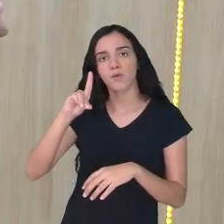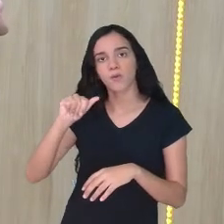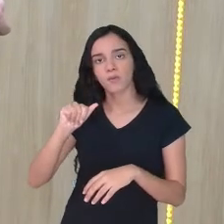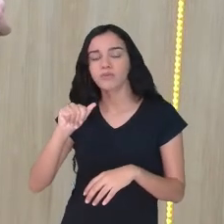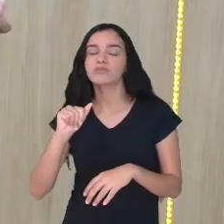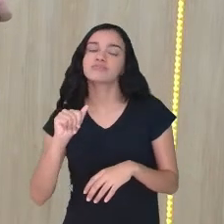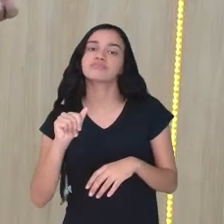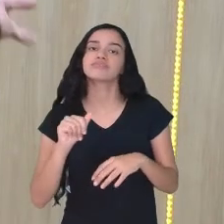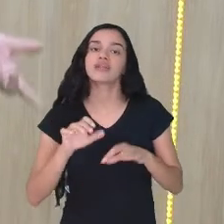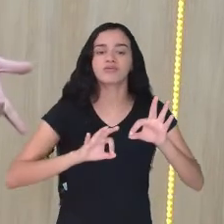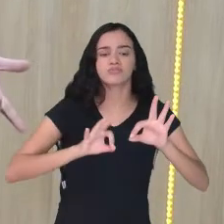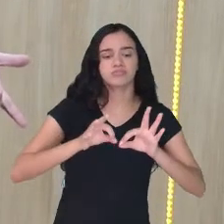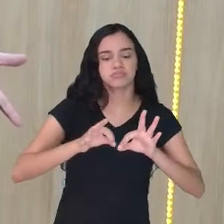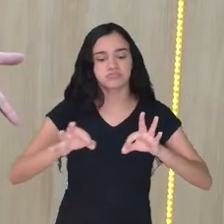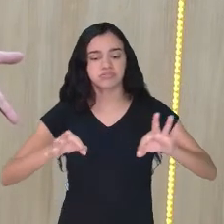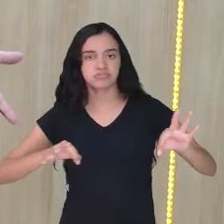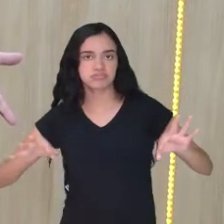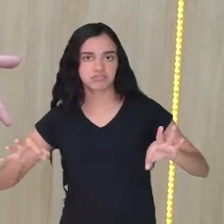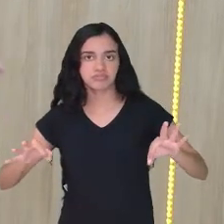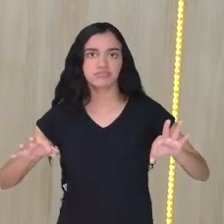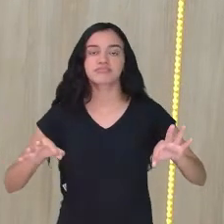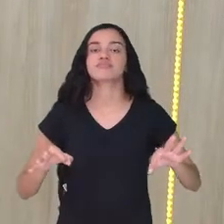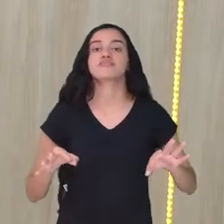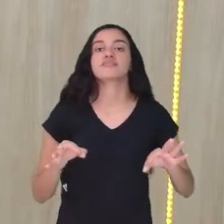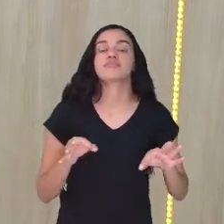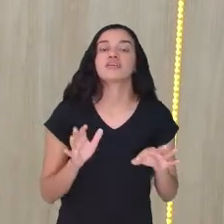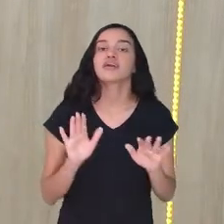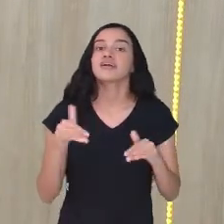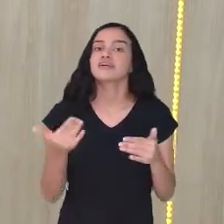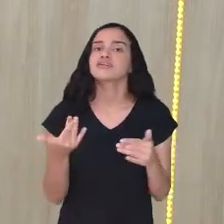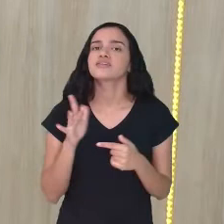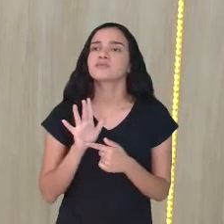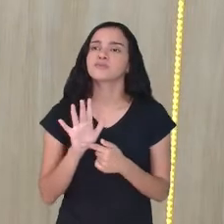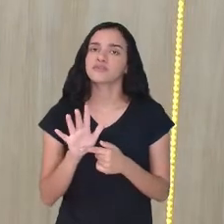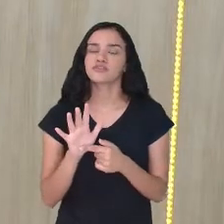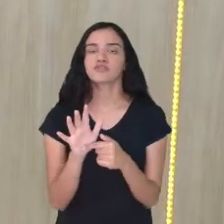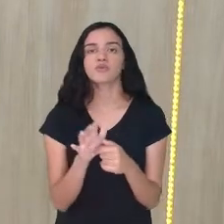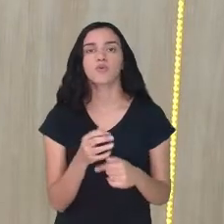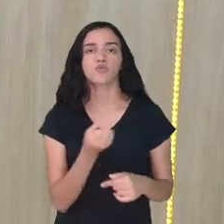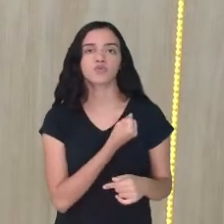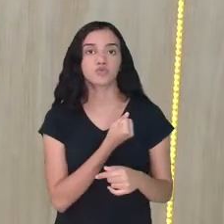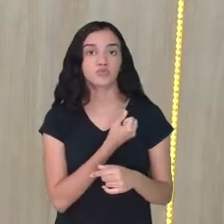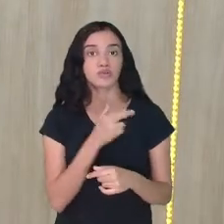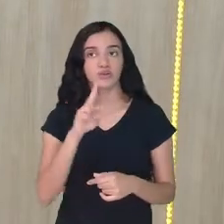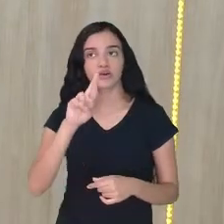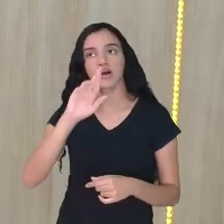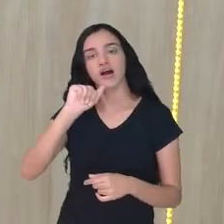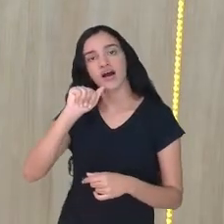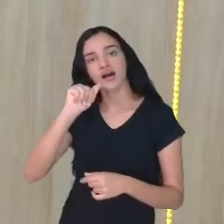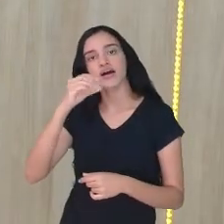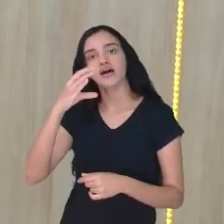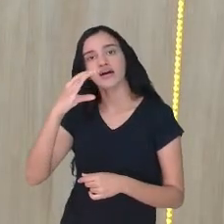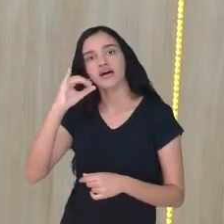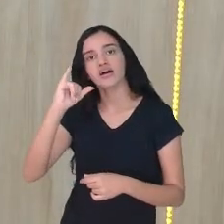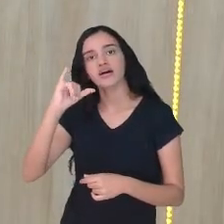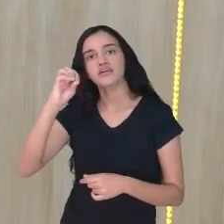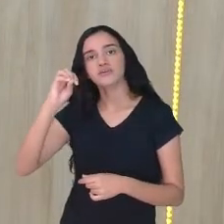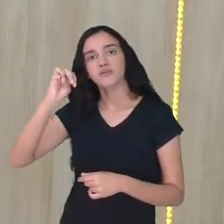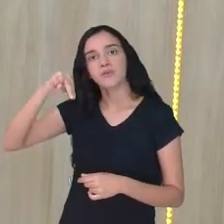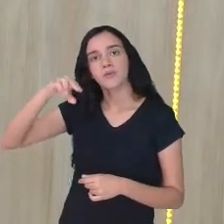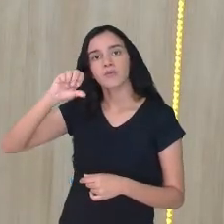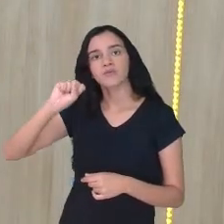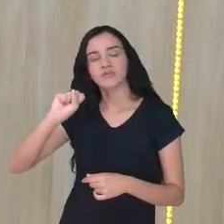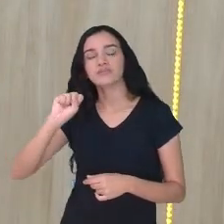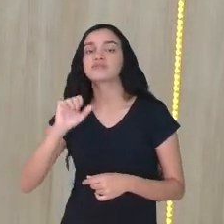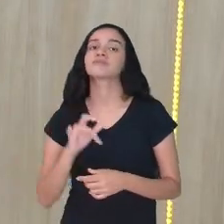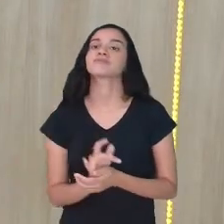exato, então eu não tenho um número inteiro. E aí apareceram os números racionais. Veja que nada é por acaso.